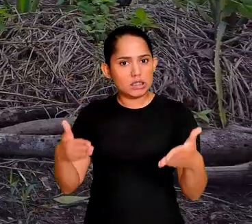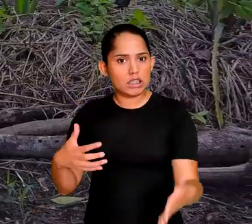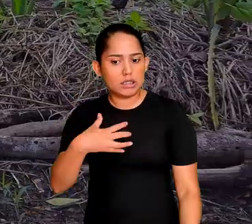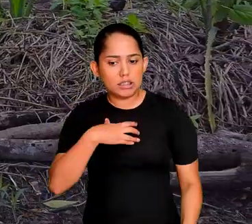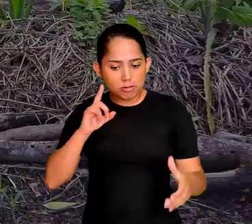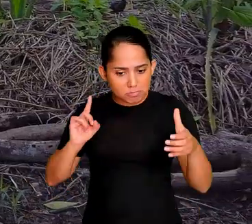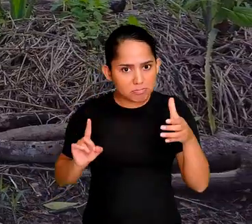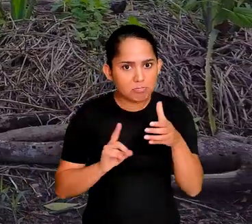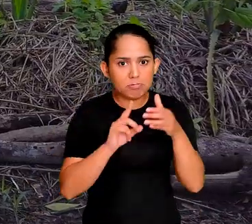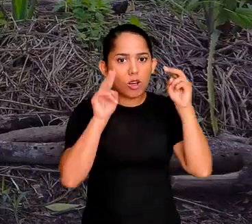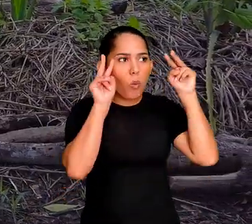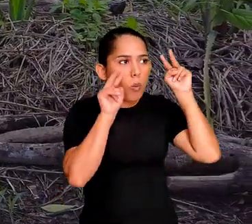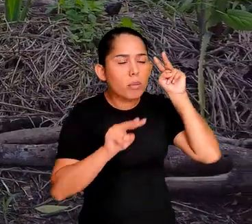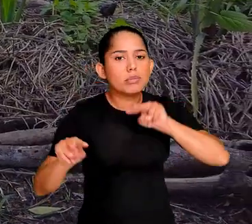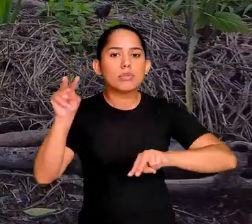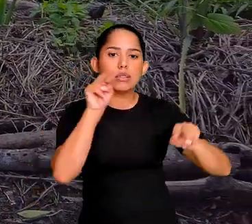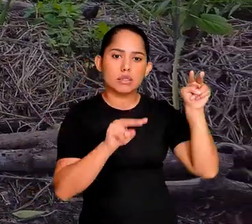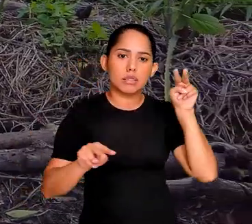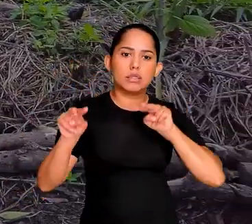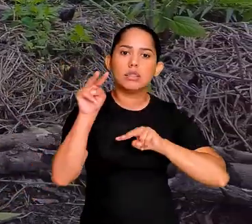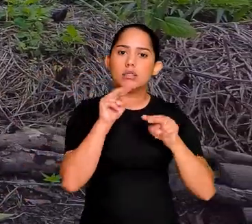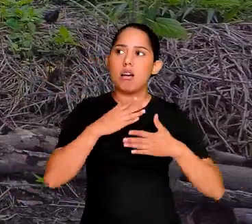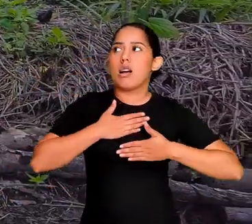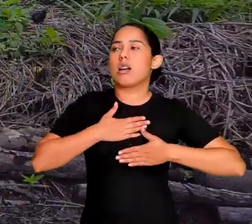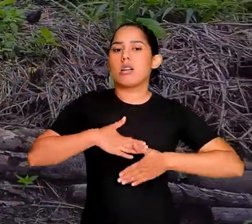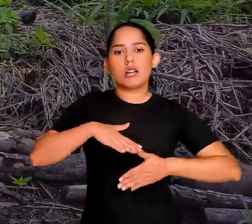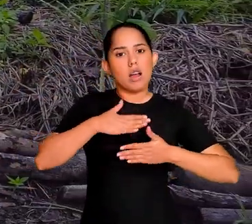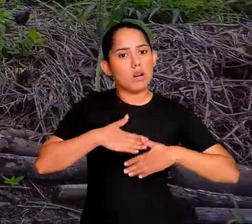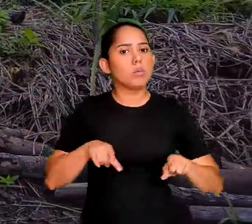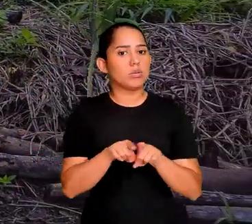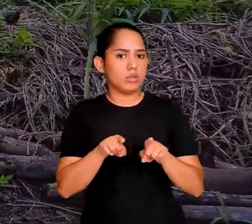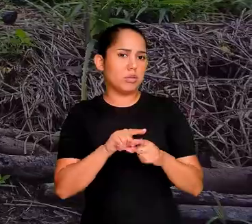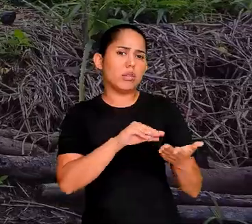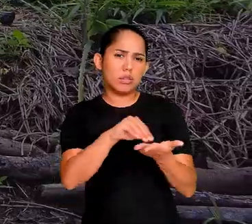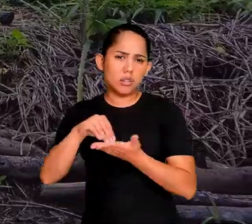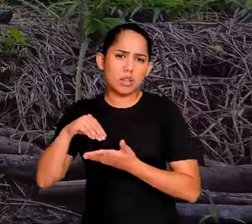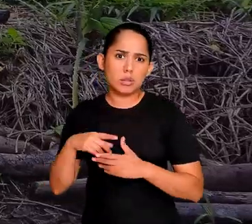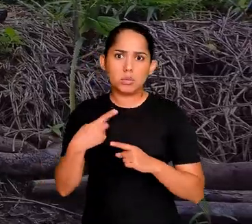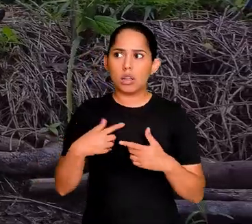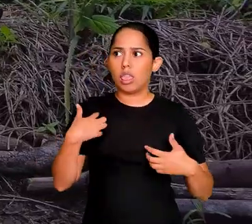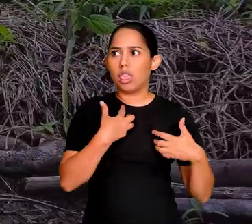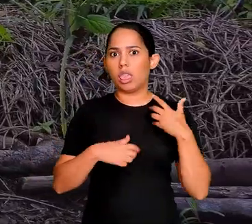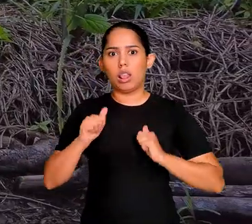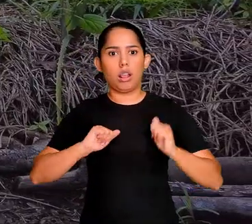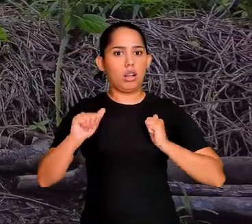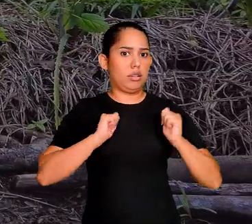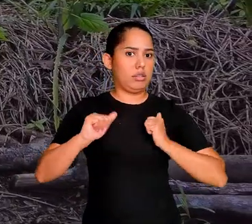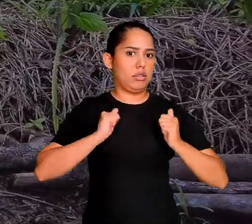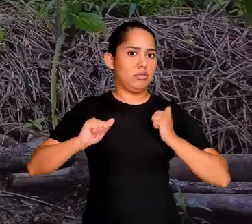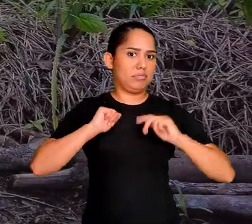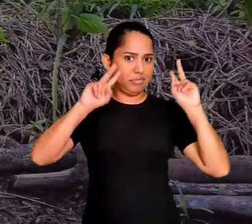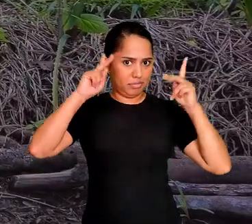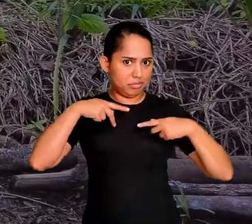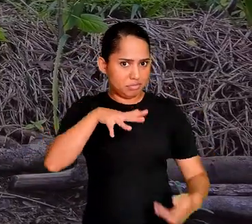chegar e se sentir parte, observar, ter um pouco mais de calma até, porque, né, estamos muito